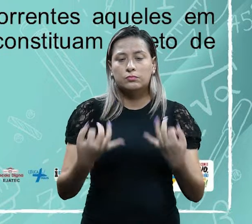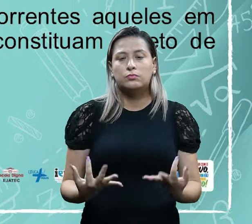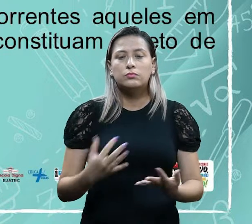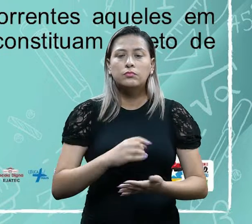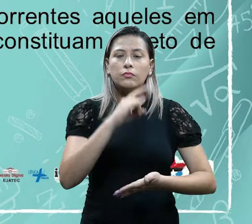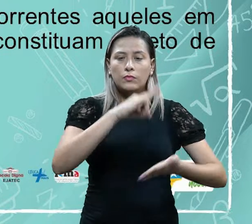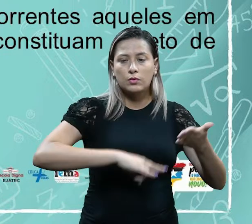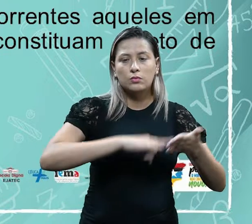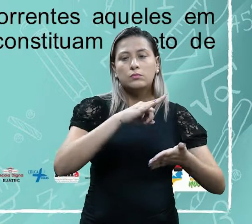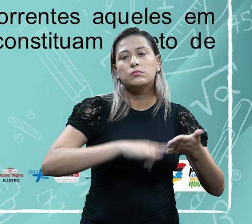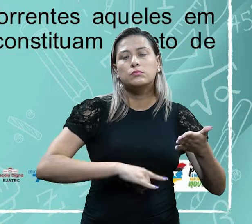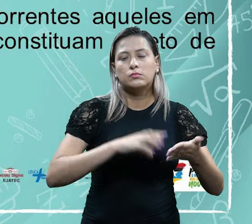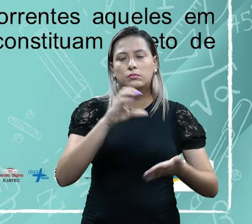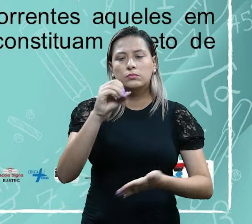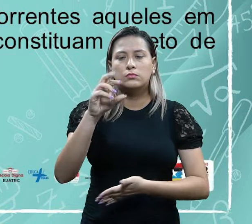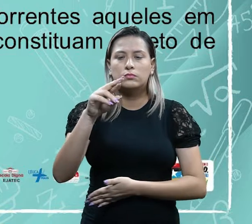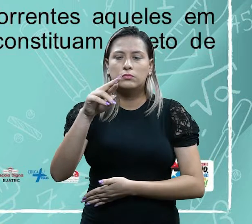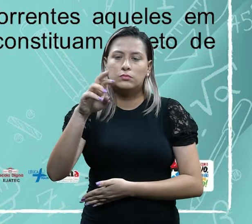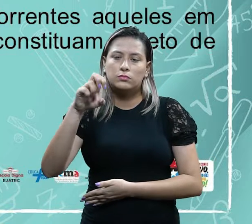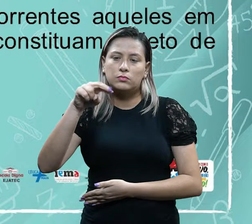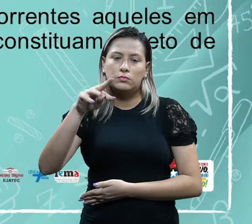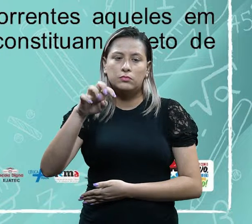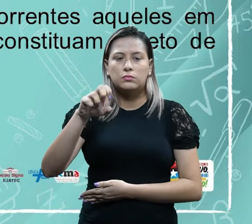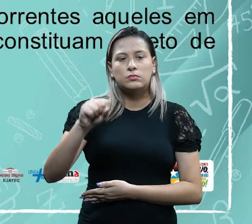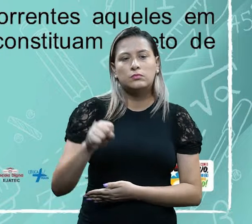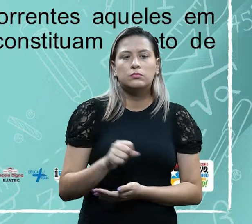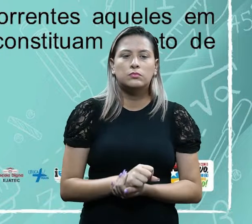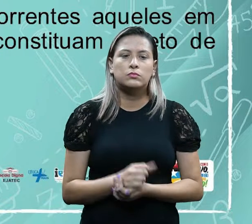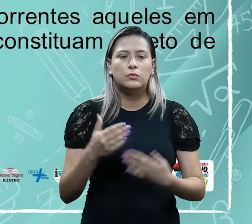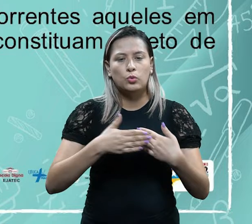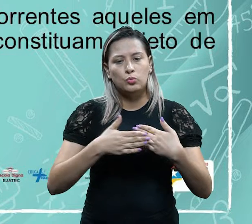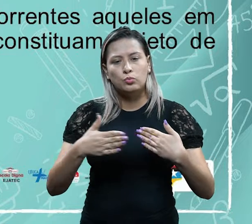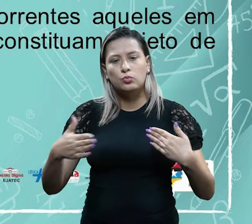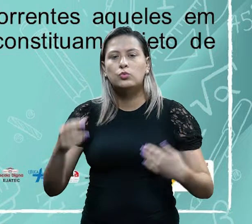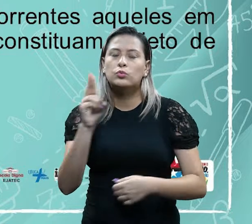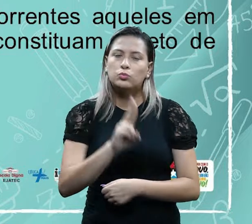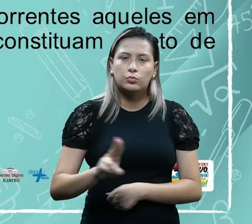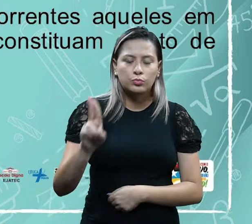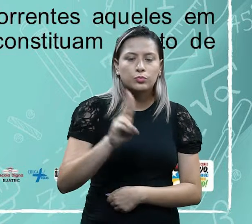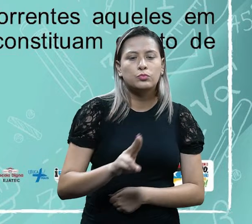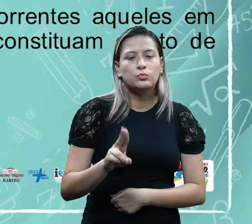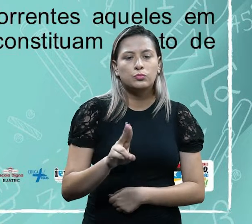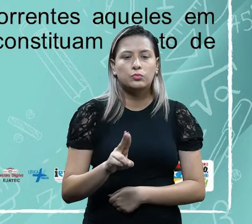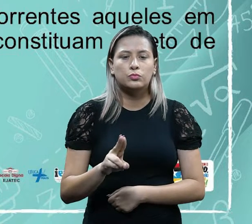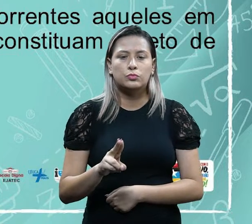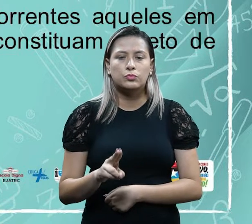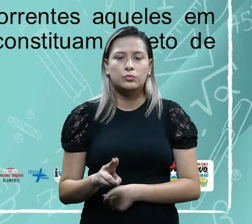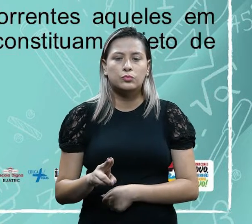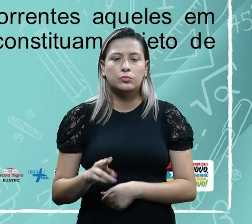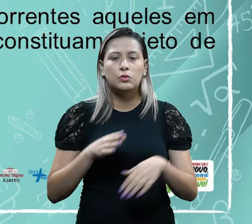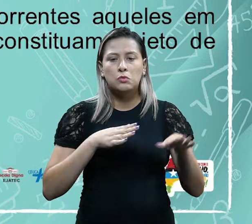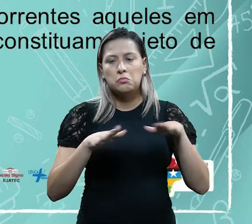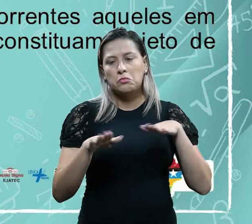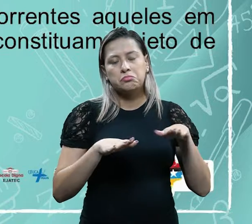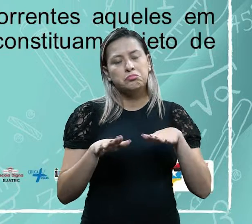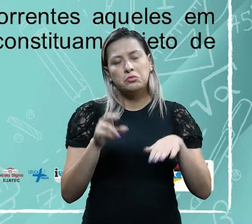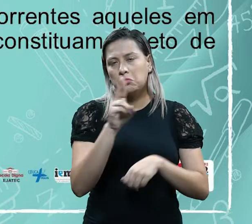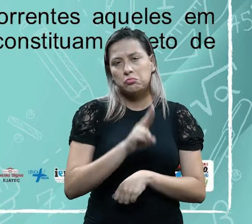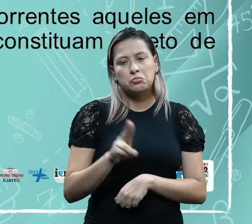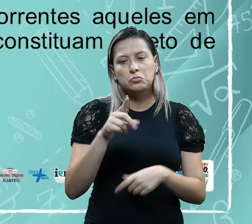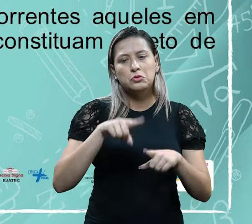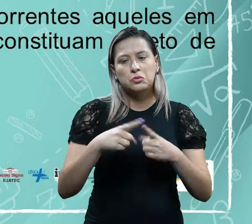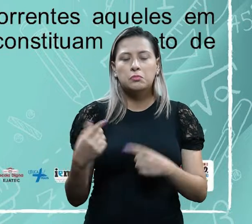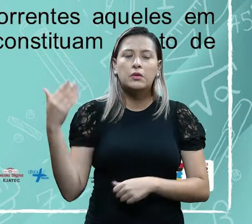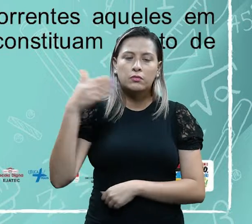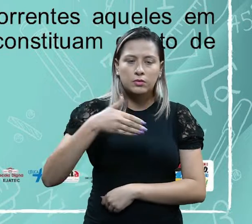consideram-se documentos correntes aqueles em curso ou que, mesmo sem a movimentação, constituam objeto de